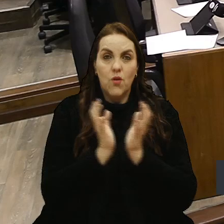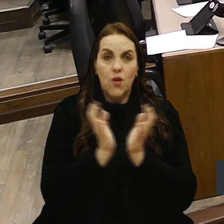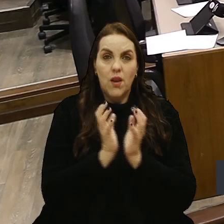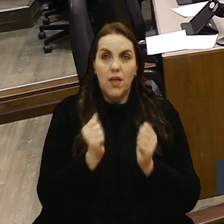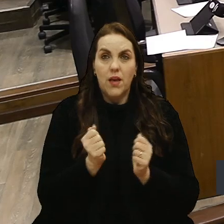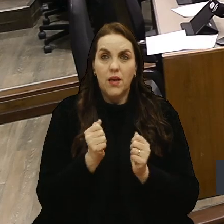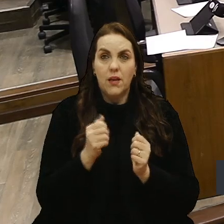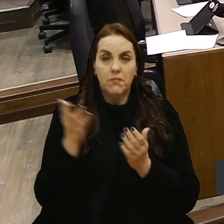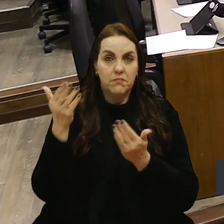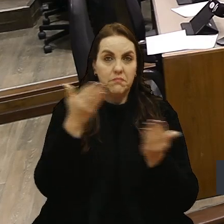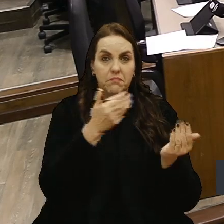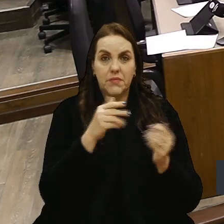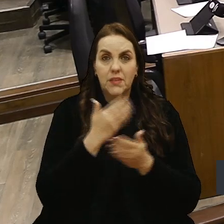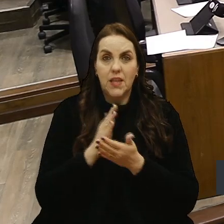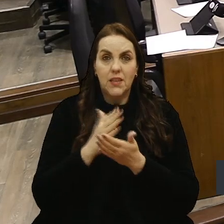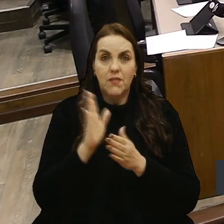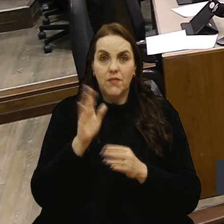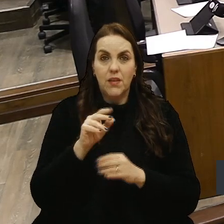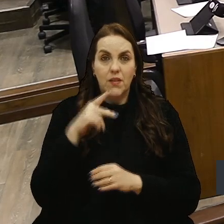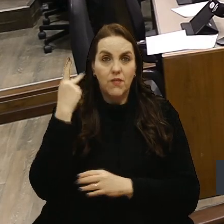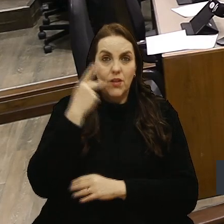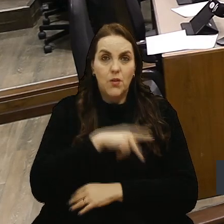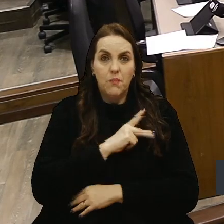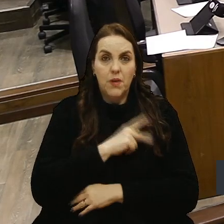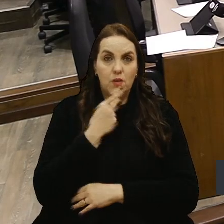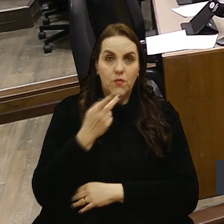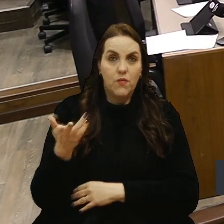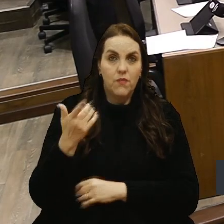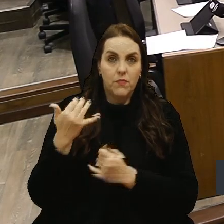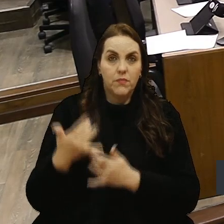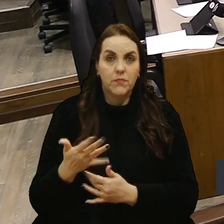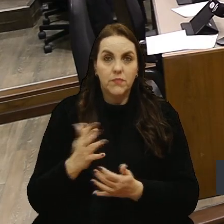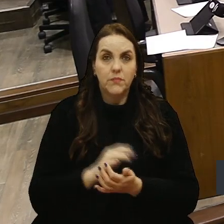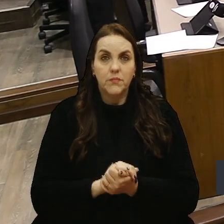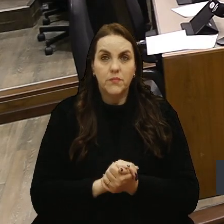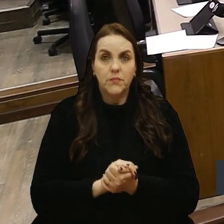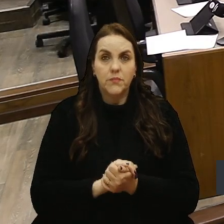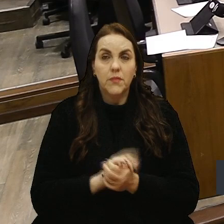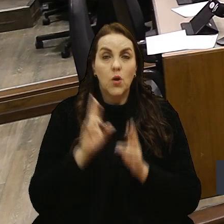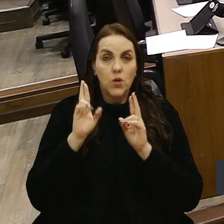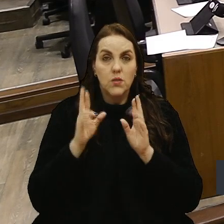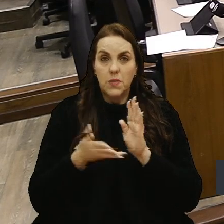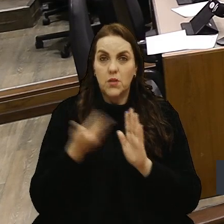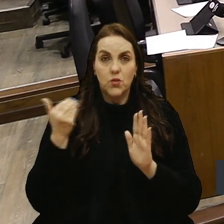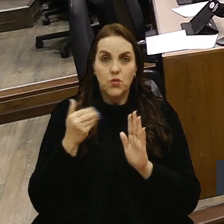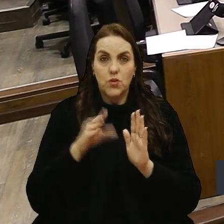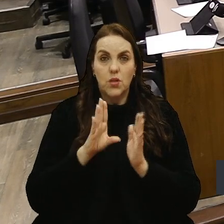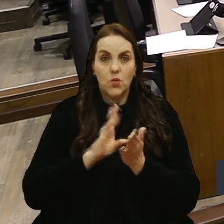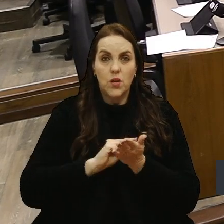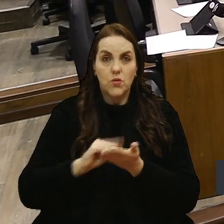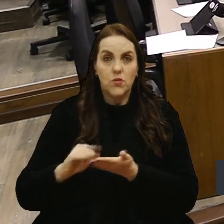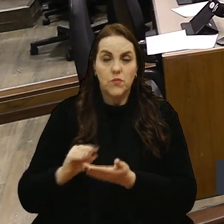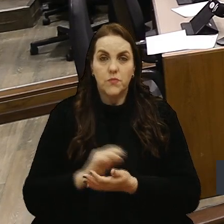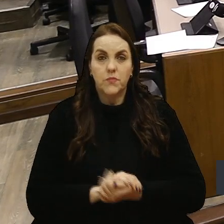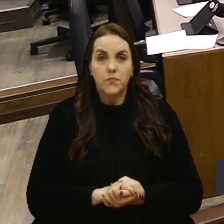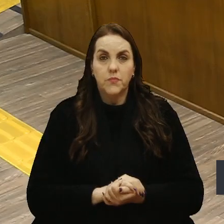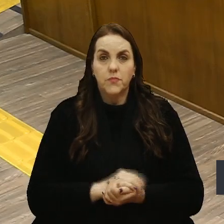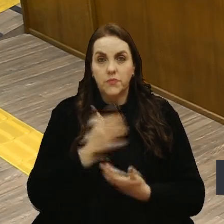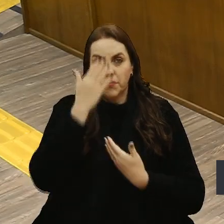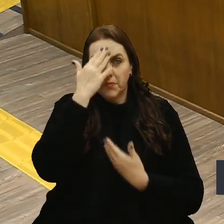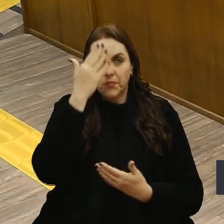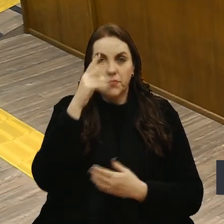tem nada a ver. O vereador Pedro foi citado aqui. Eu espero que ela retire dos anais aí.